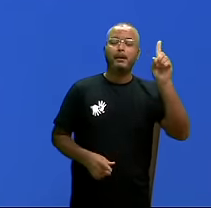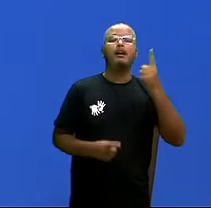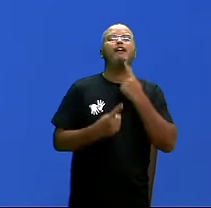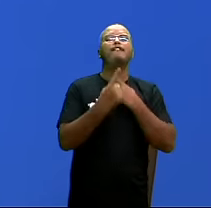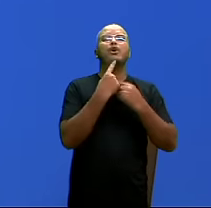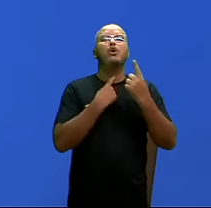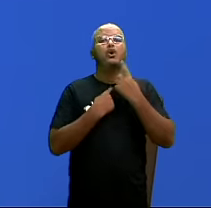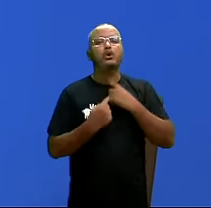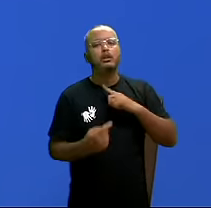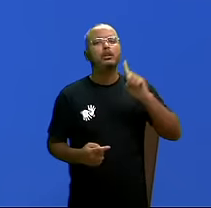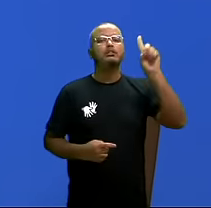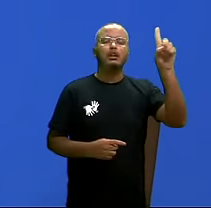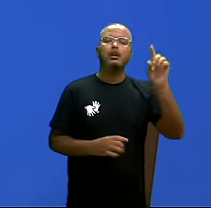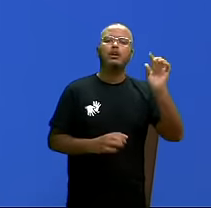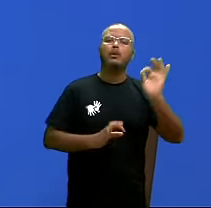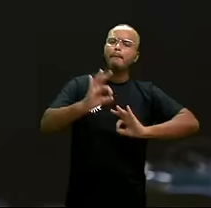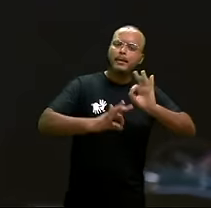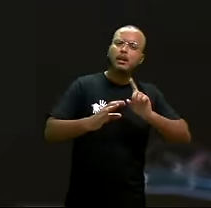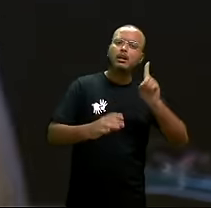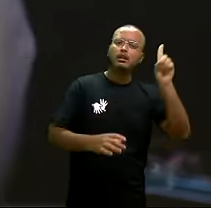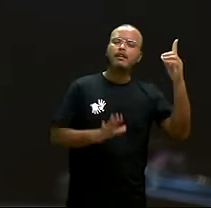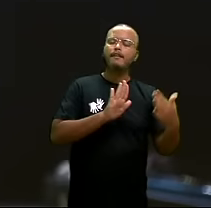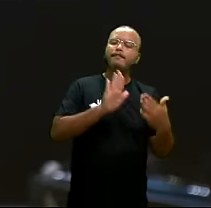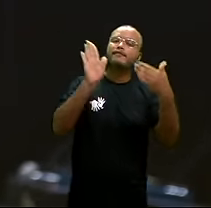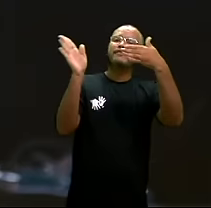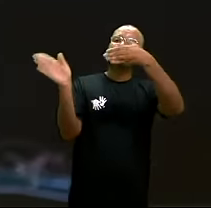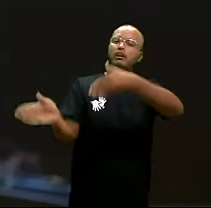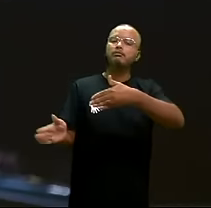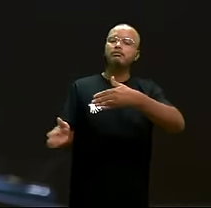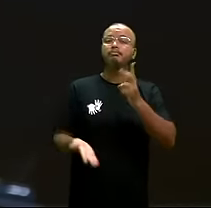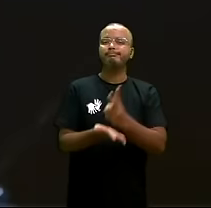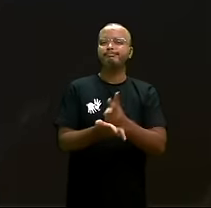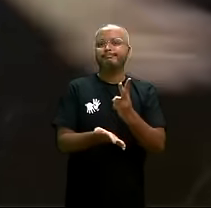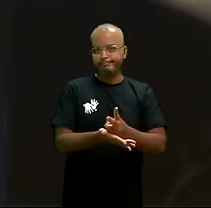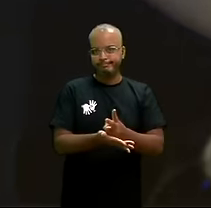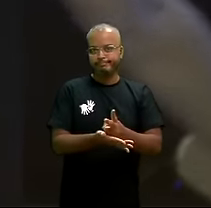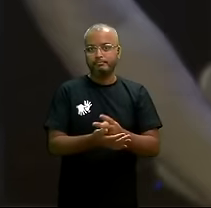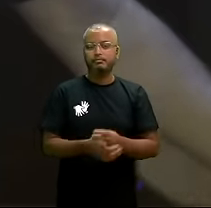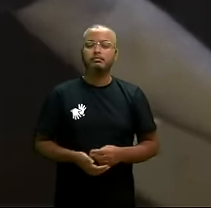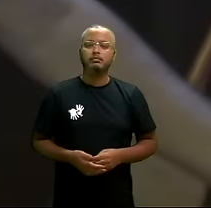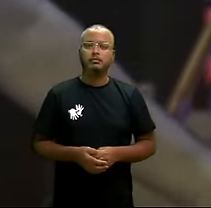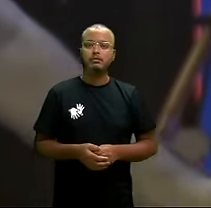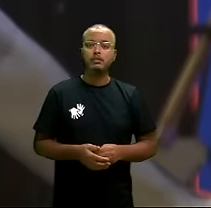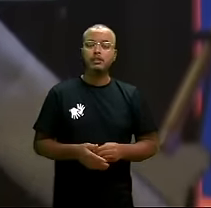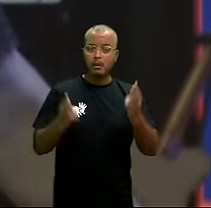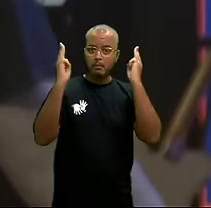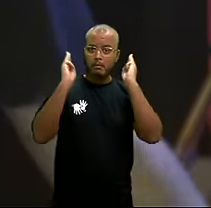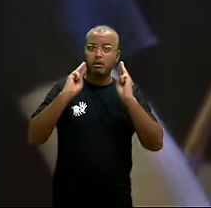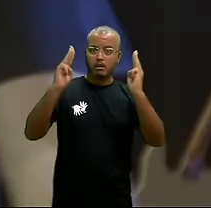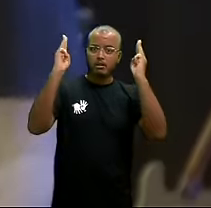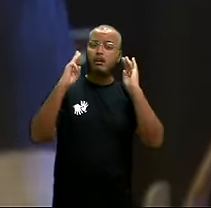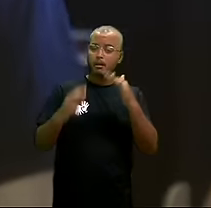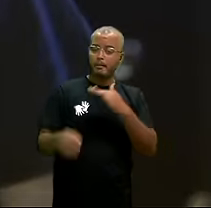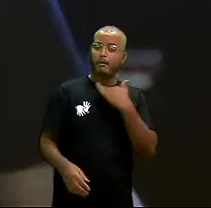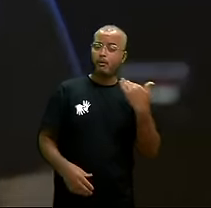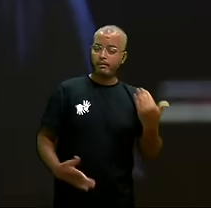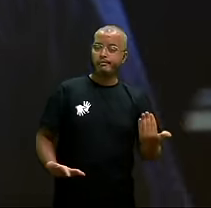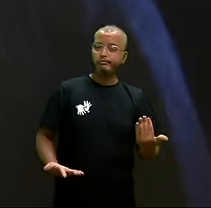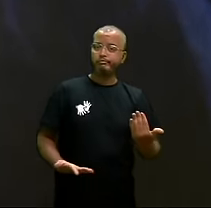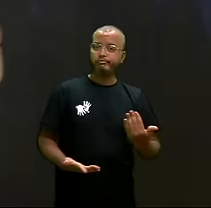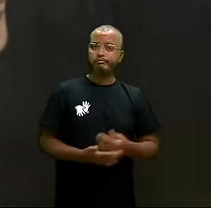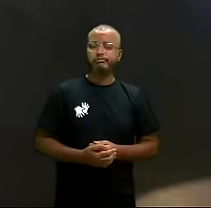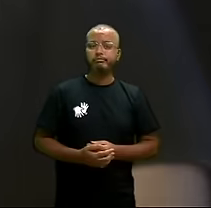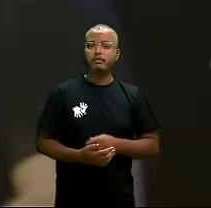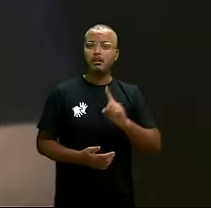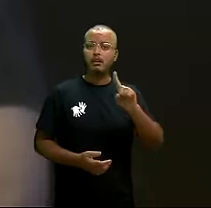passa, permanece fiel e de pé. As pessoas passam. Moisés morreu, Moisés não é eterno. Moisés morre. E